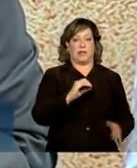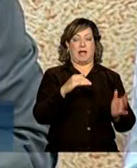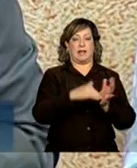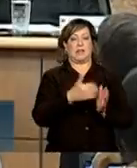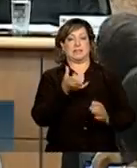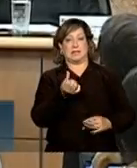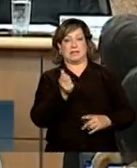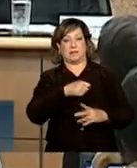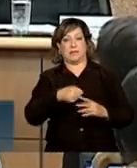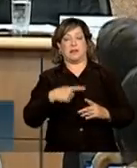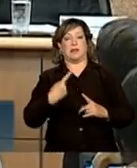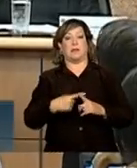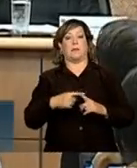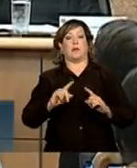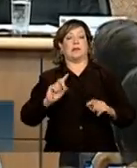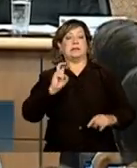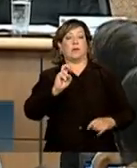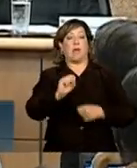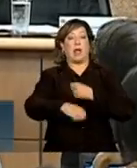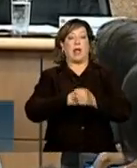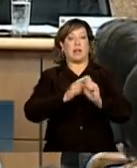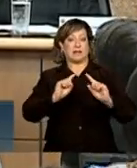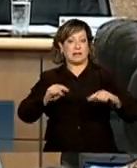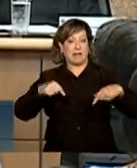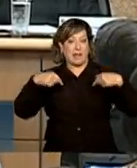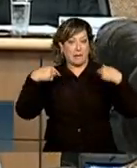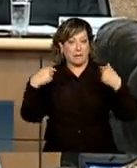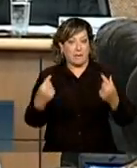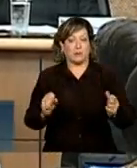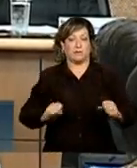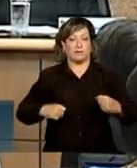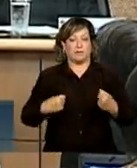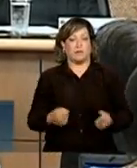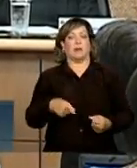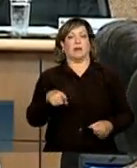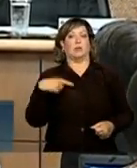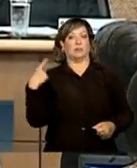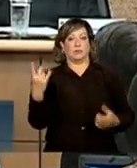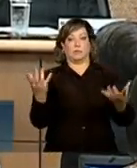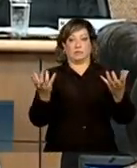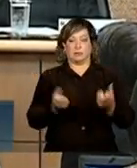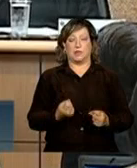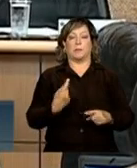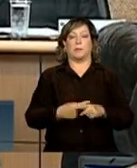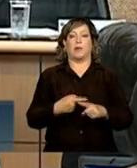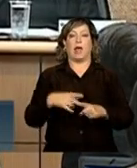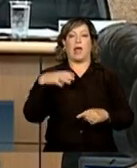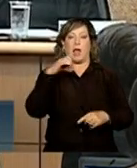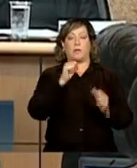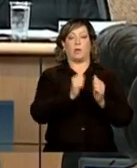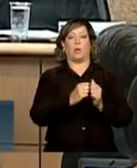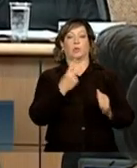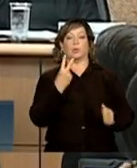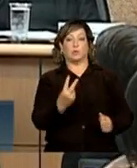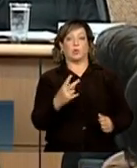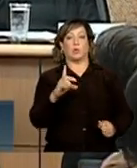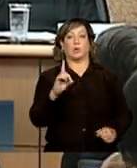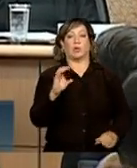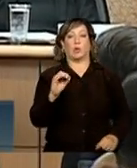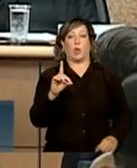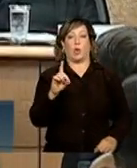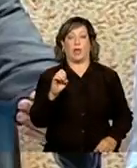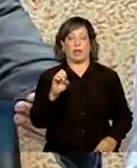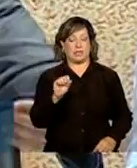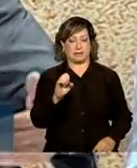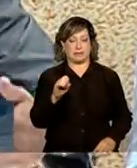depois é o esquema que tem maior chance de adesão ou seja porque rapidamente com duas doses você